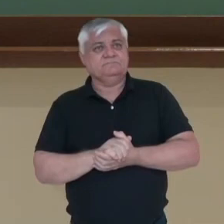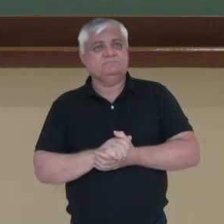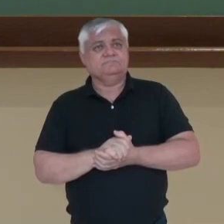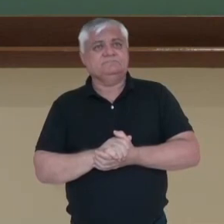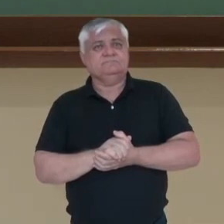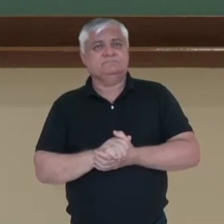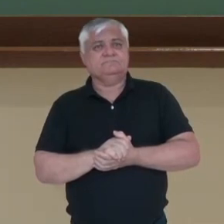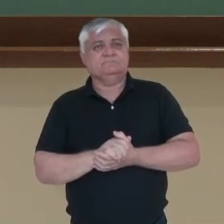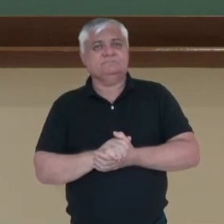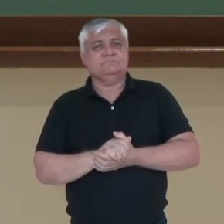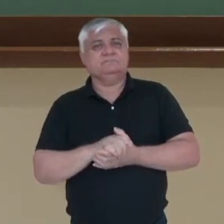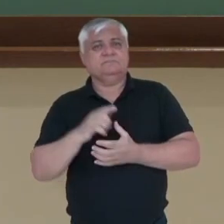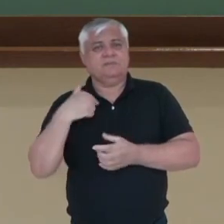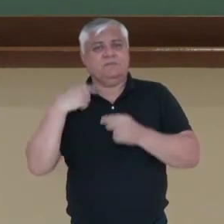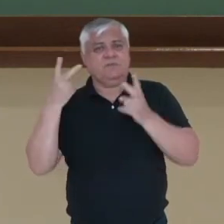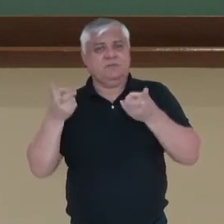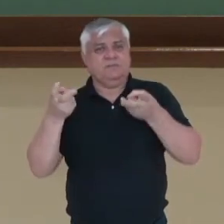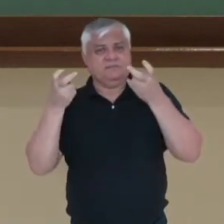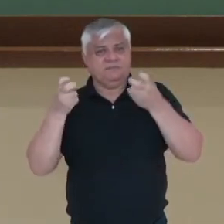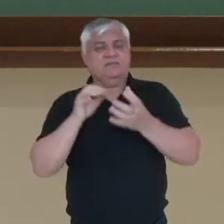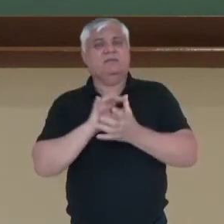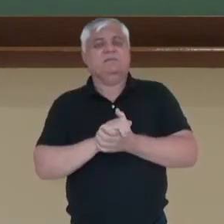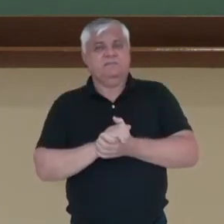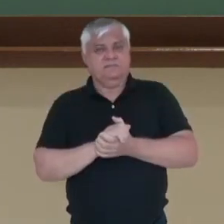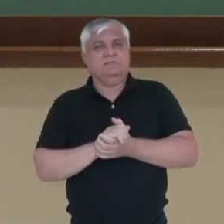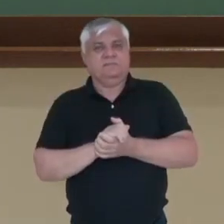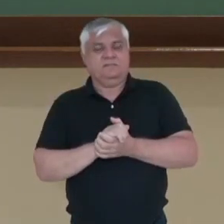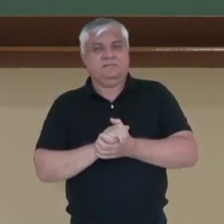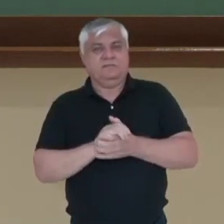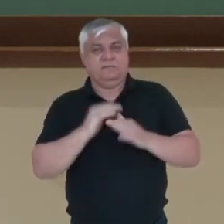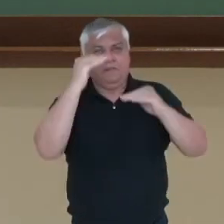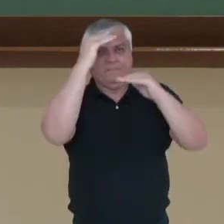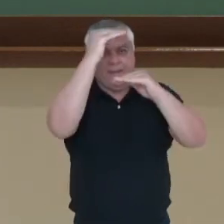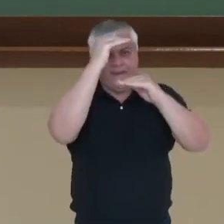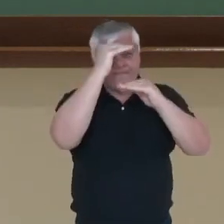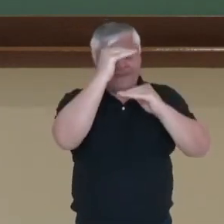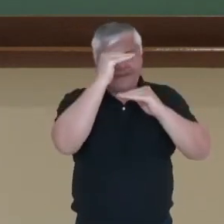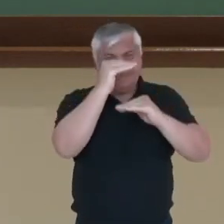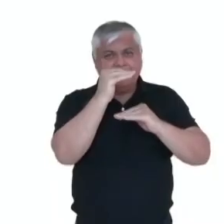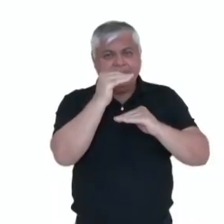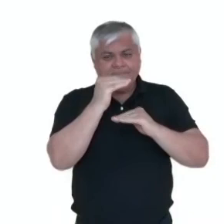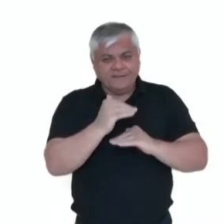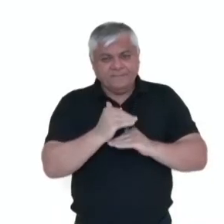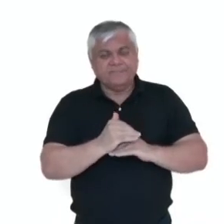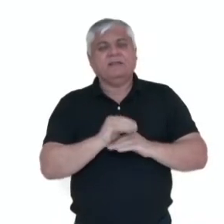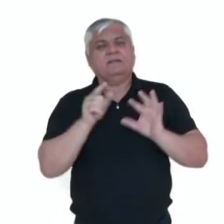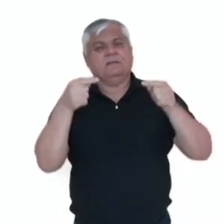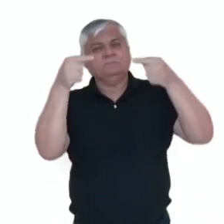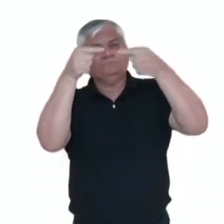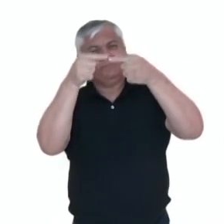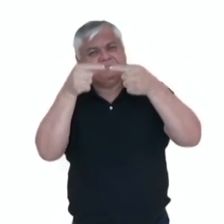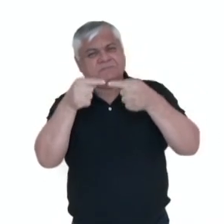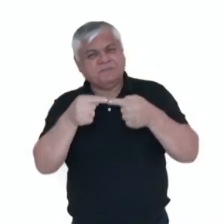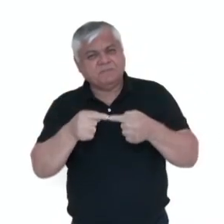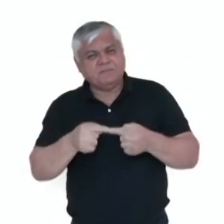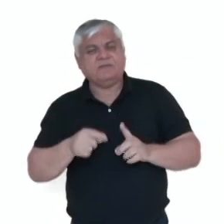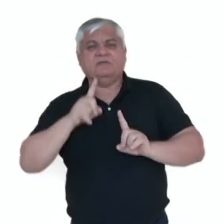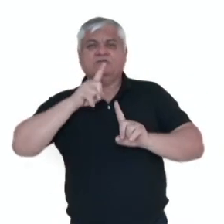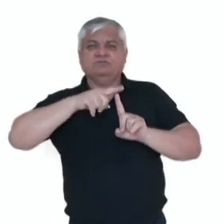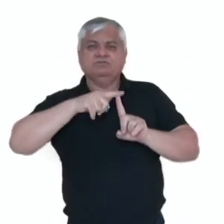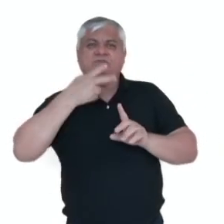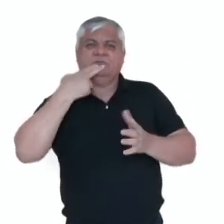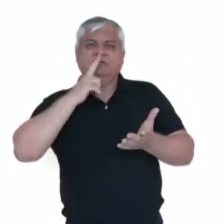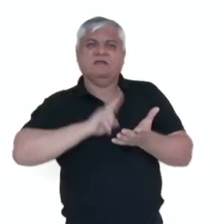Então, o que eu noto é que estas partes aqui da carta, elas se adaptam de acordo com o tipo de carta.